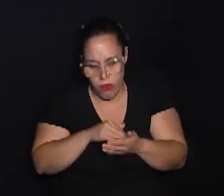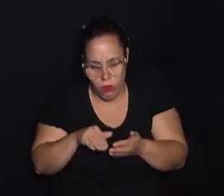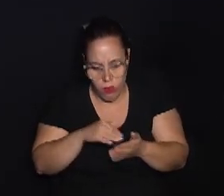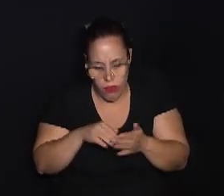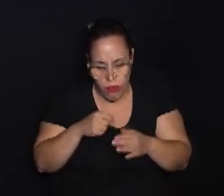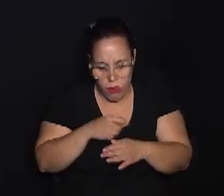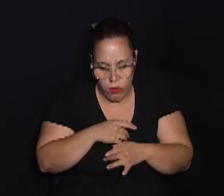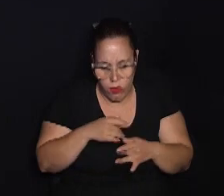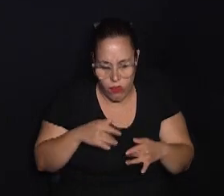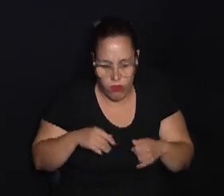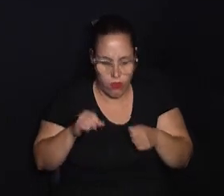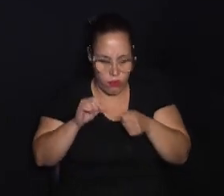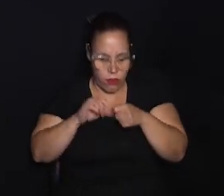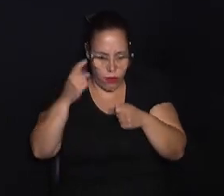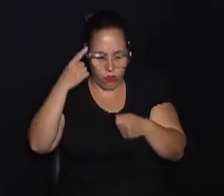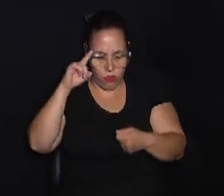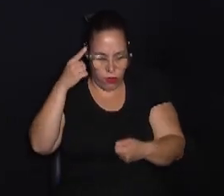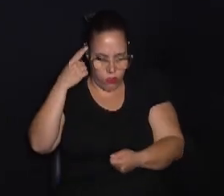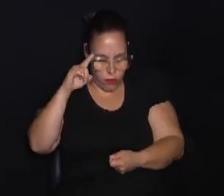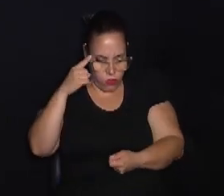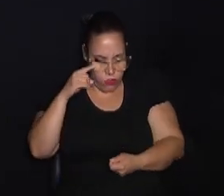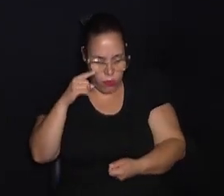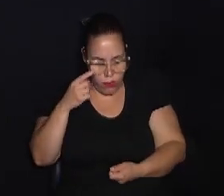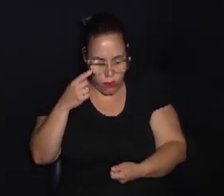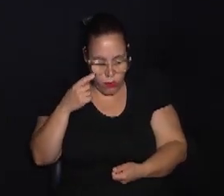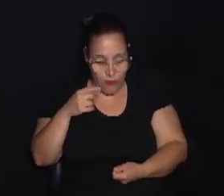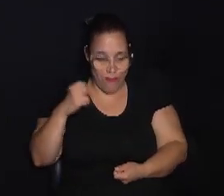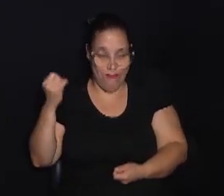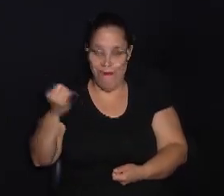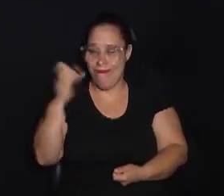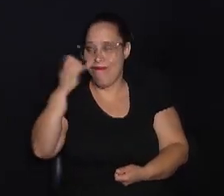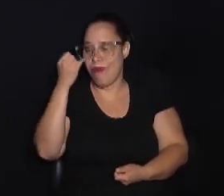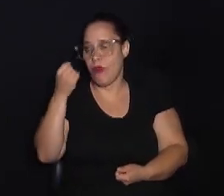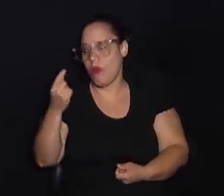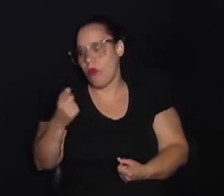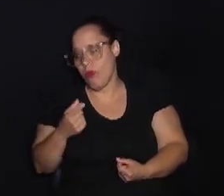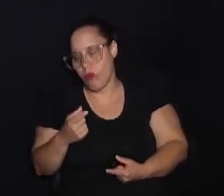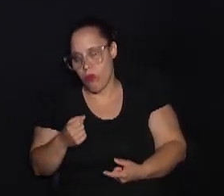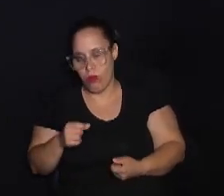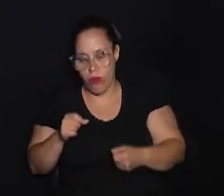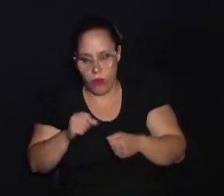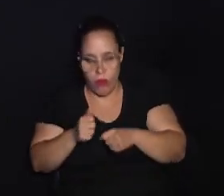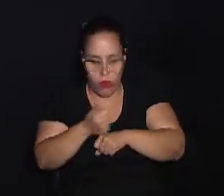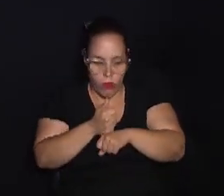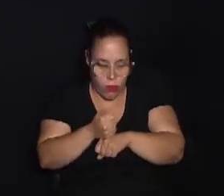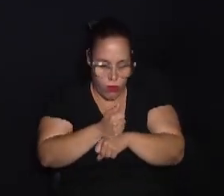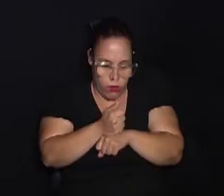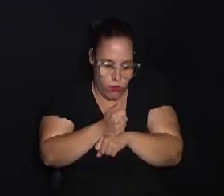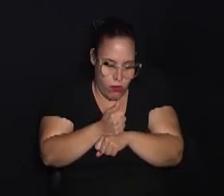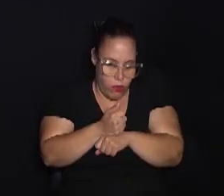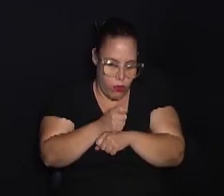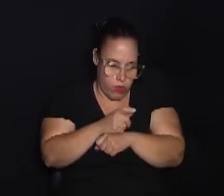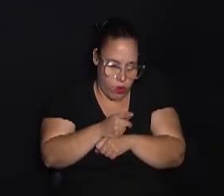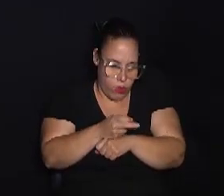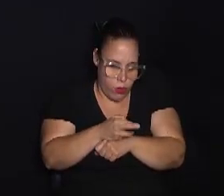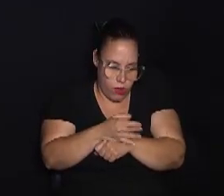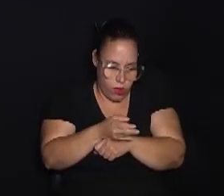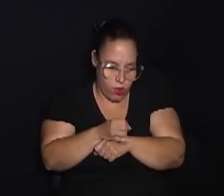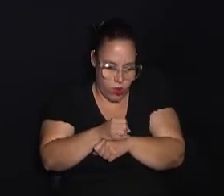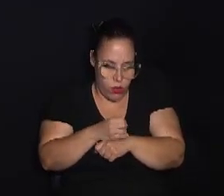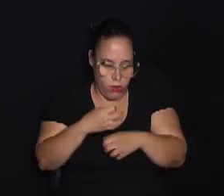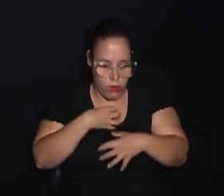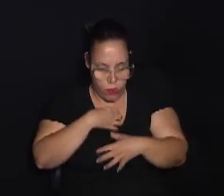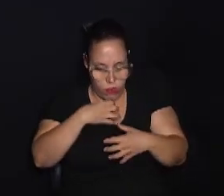no cotidiano, mas tem outros que é tão importante quanto, como formação, capacitação,